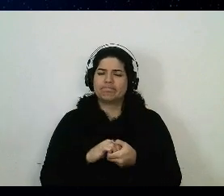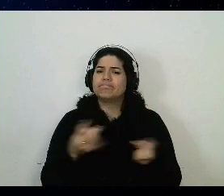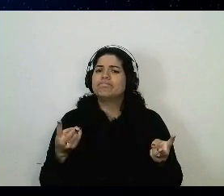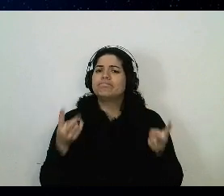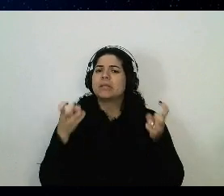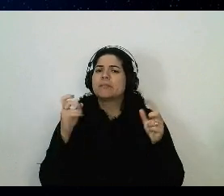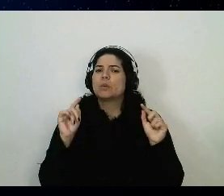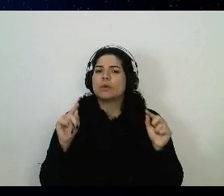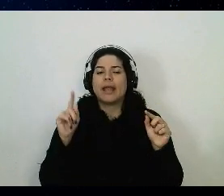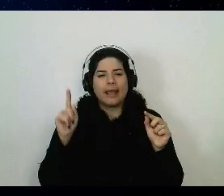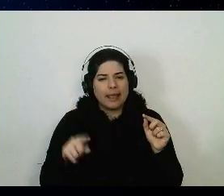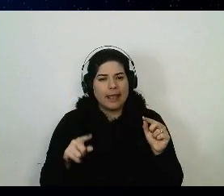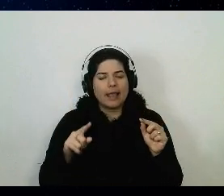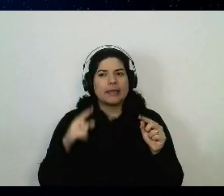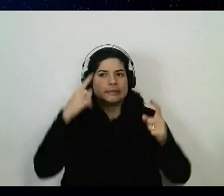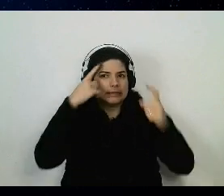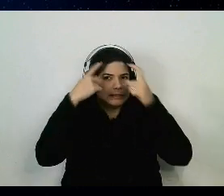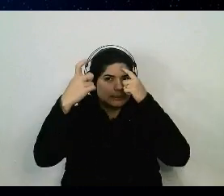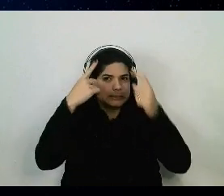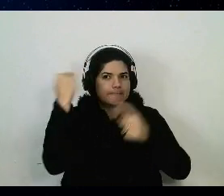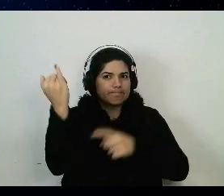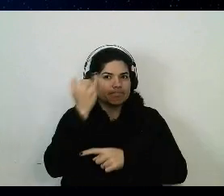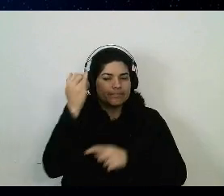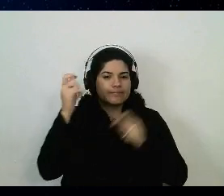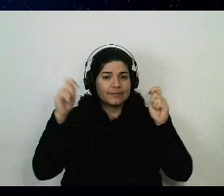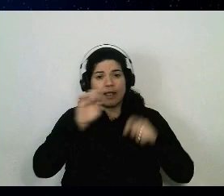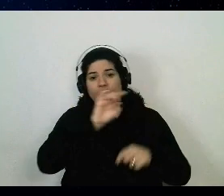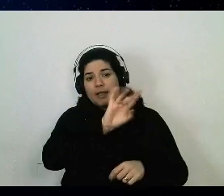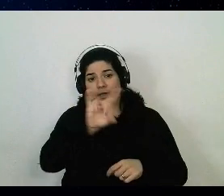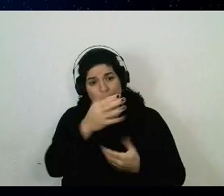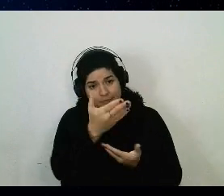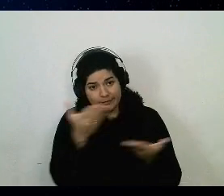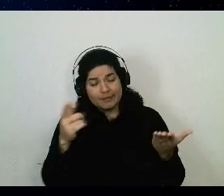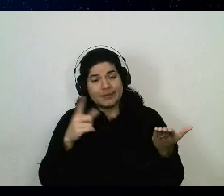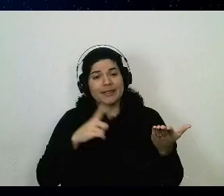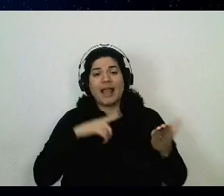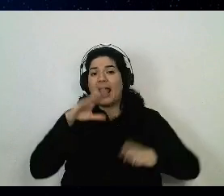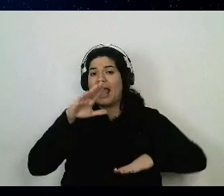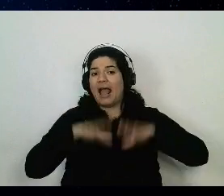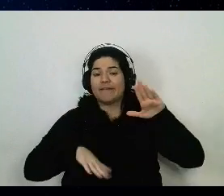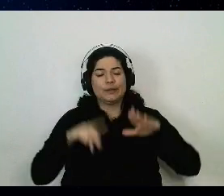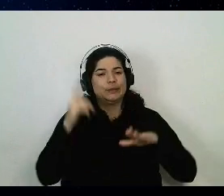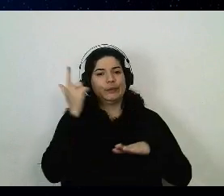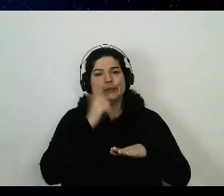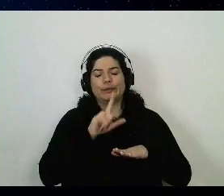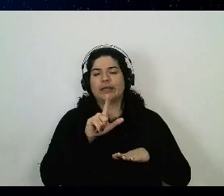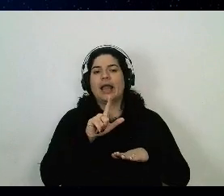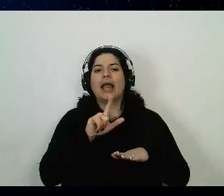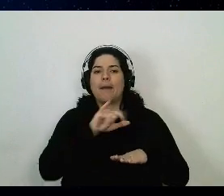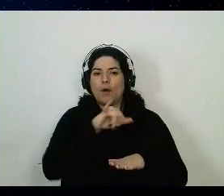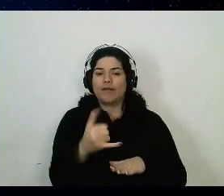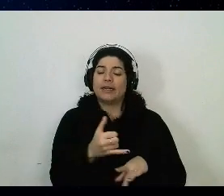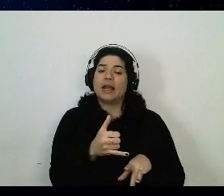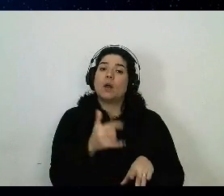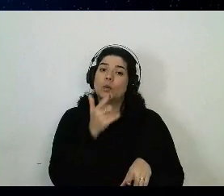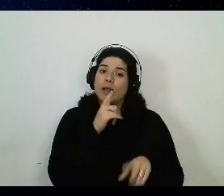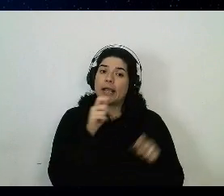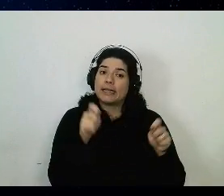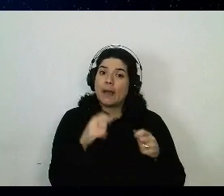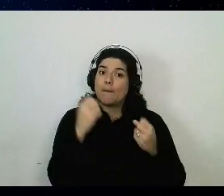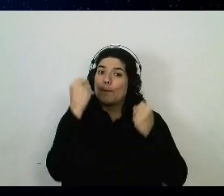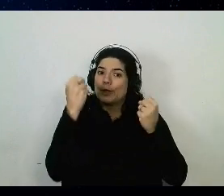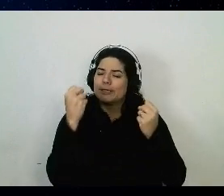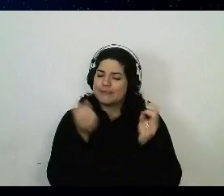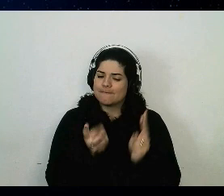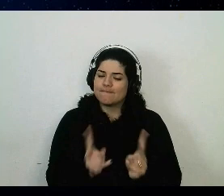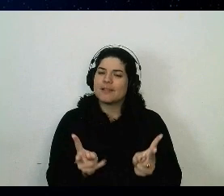gente extrair insights ricos que cada um de vocês tem, muitas vezes a gente não consegue nutrir e a gente consegue fazer o poder da constância